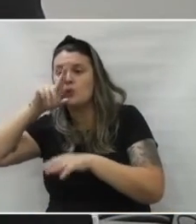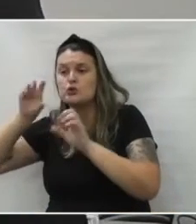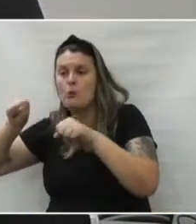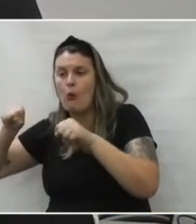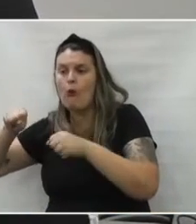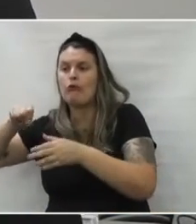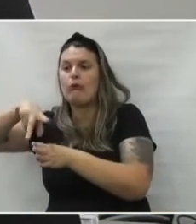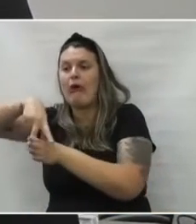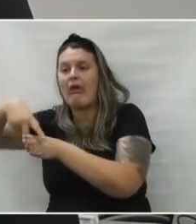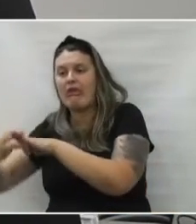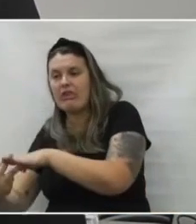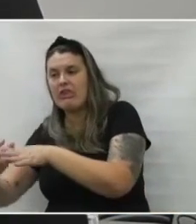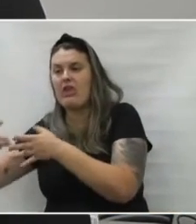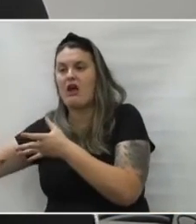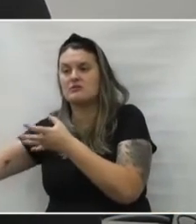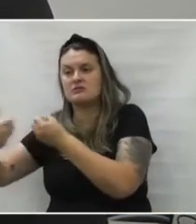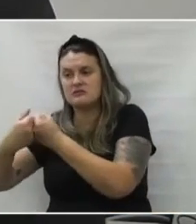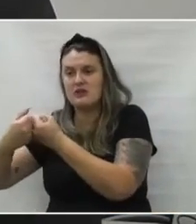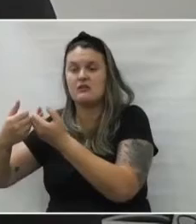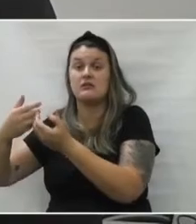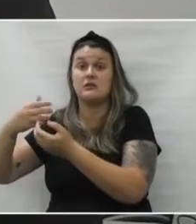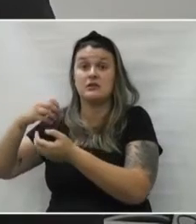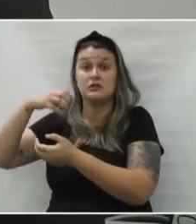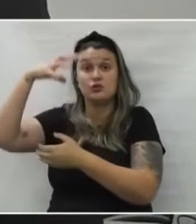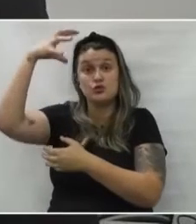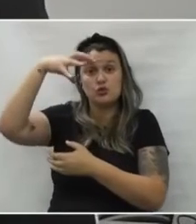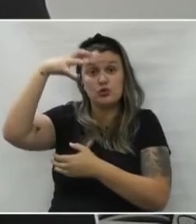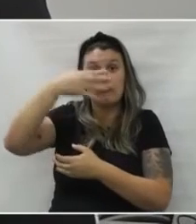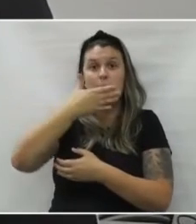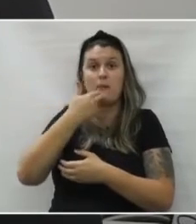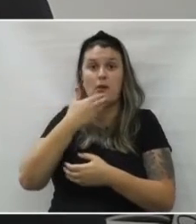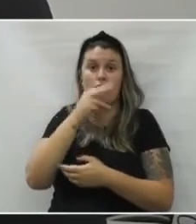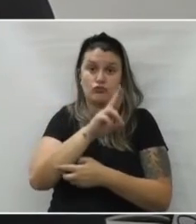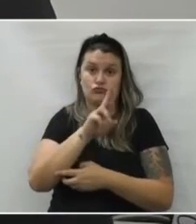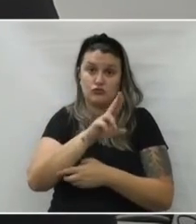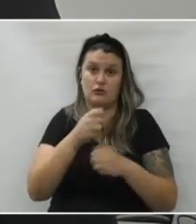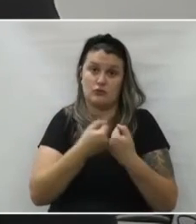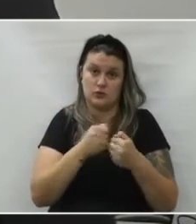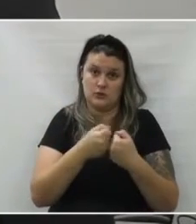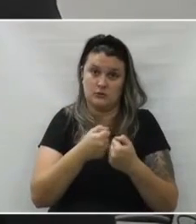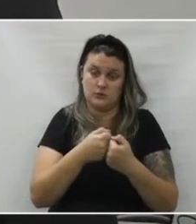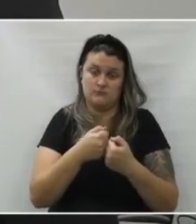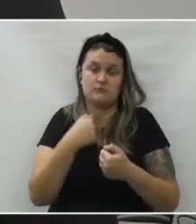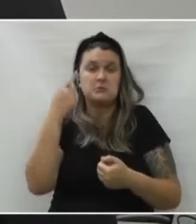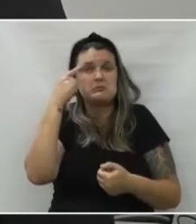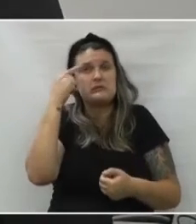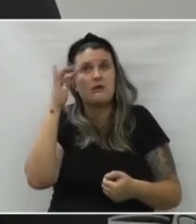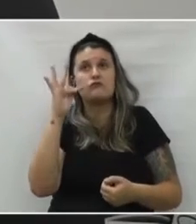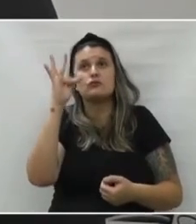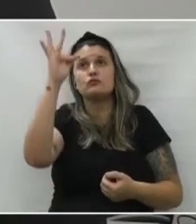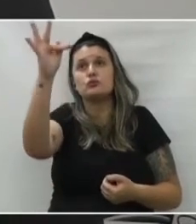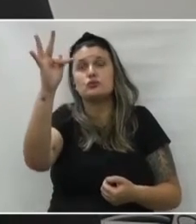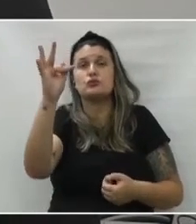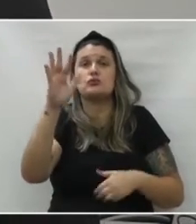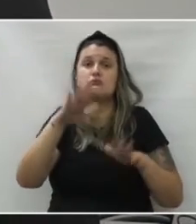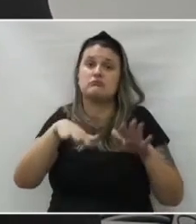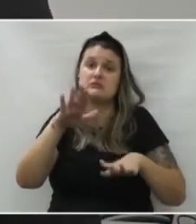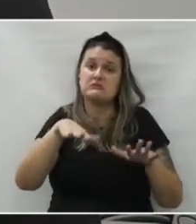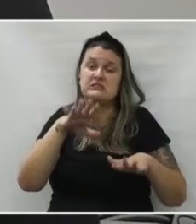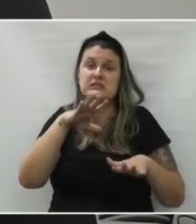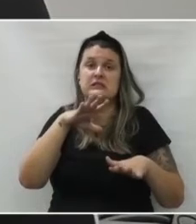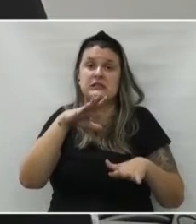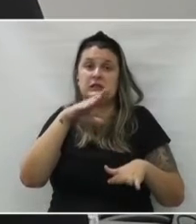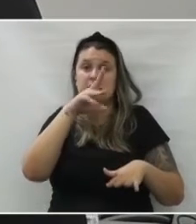tem um perigo natural. E num dia de chuva, mais ainda. Então, isso eu falo num futuro, talvez um subsídio